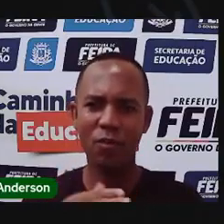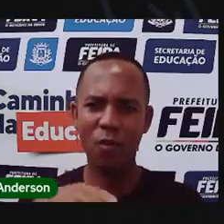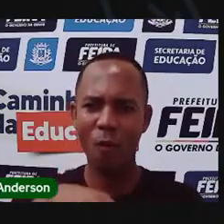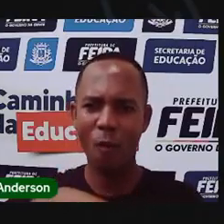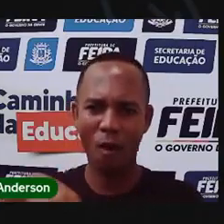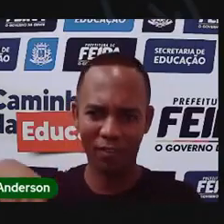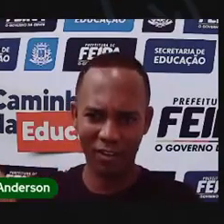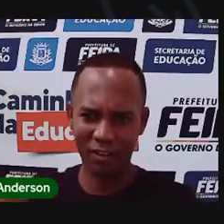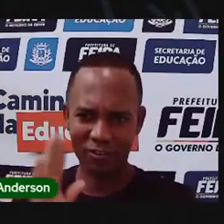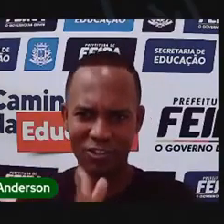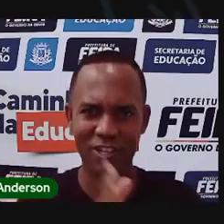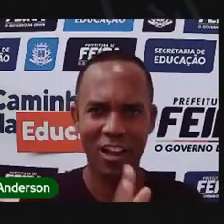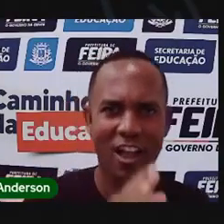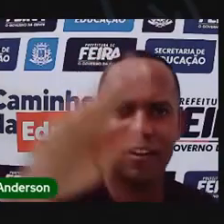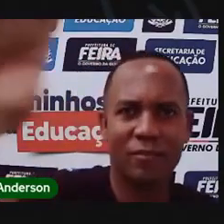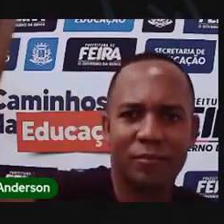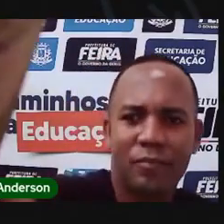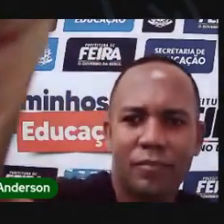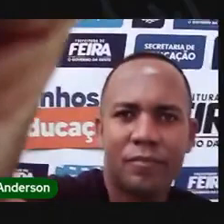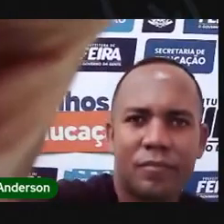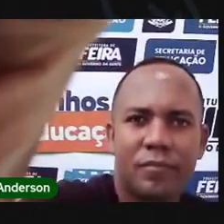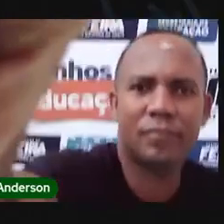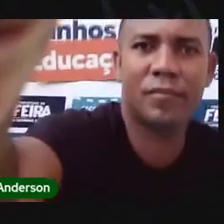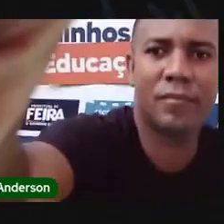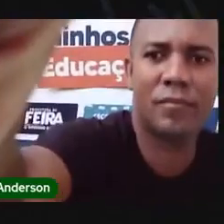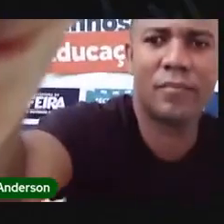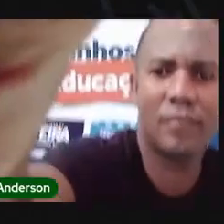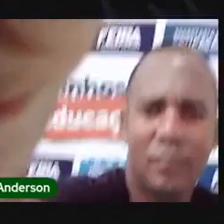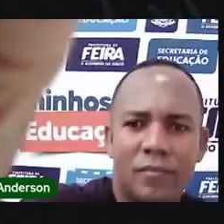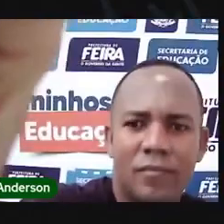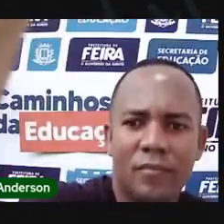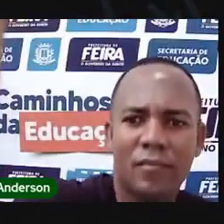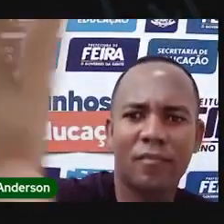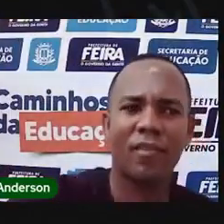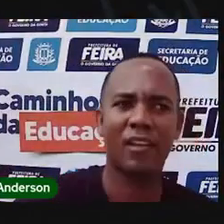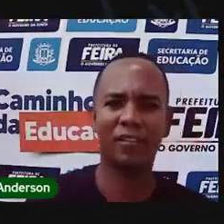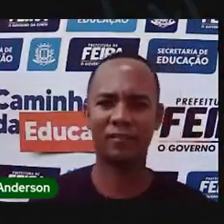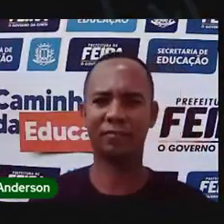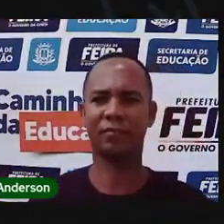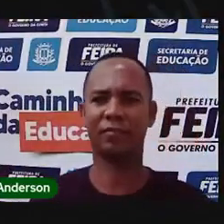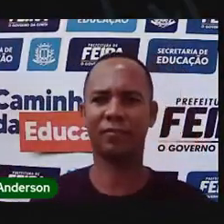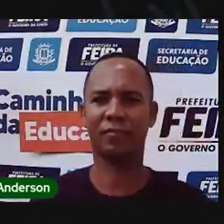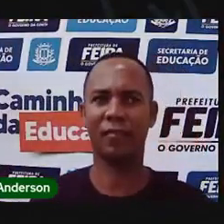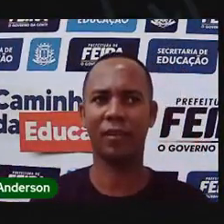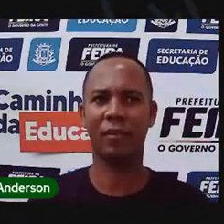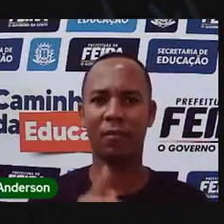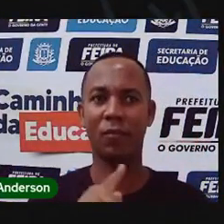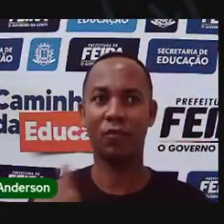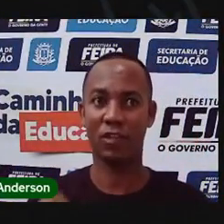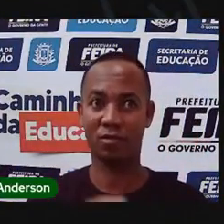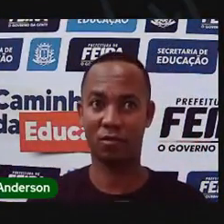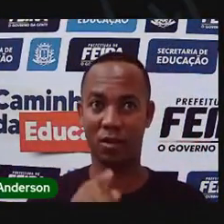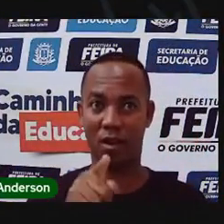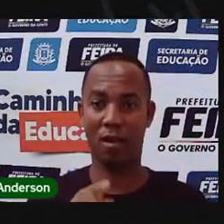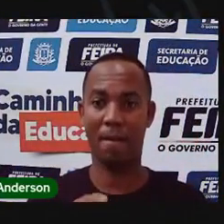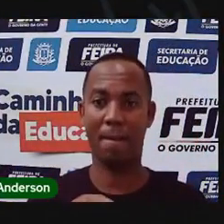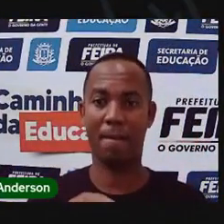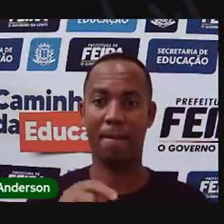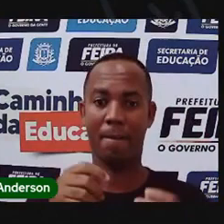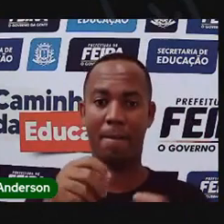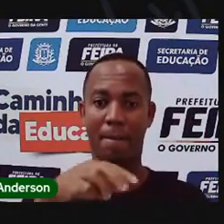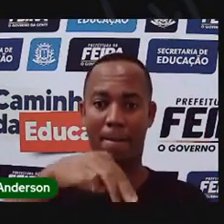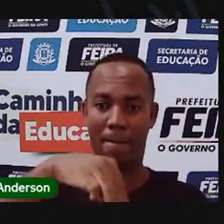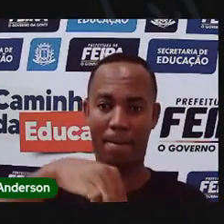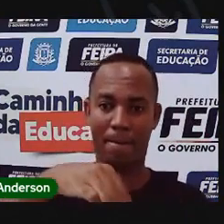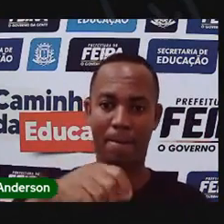tipo? Não? Se não viu, não precisa se preocupar, tá? A Pró Maria tá aqui agora para explicar para